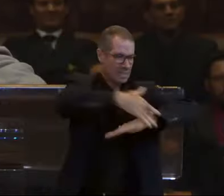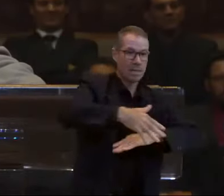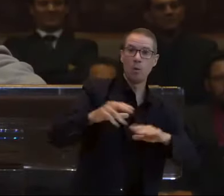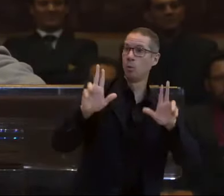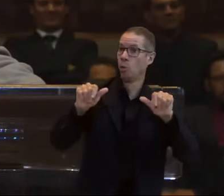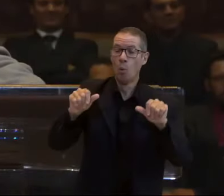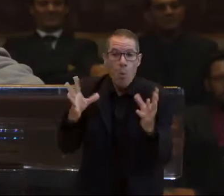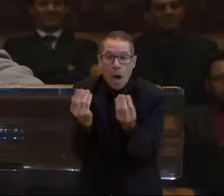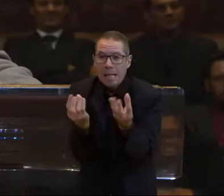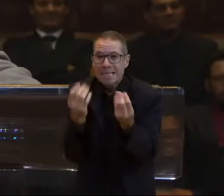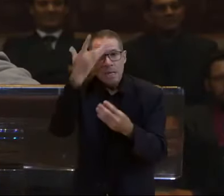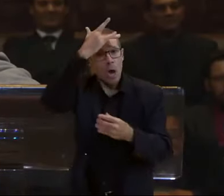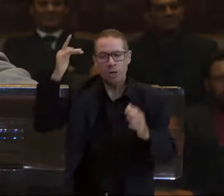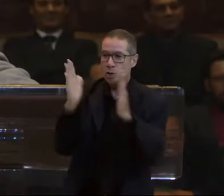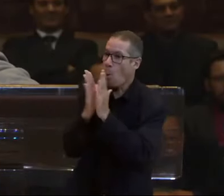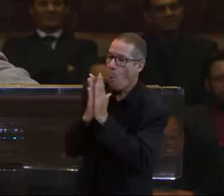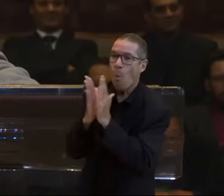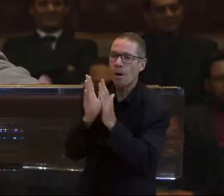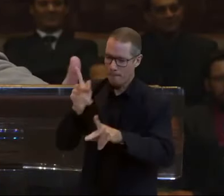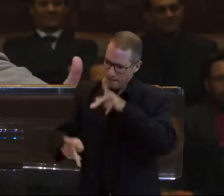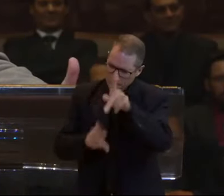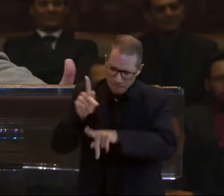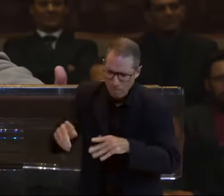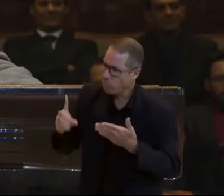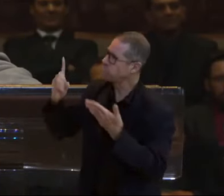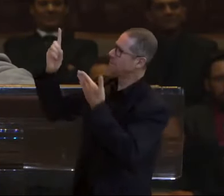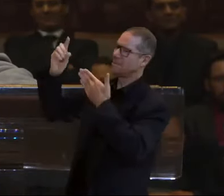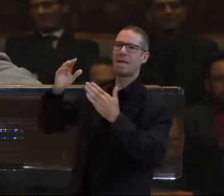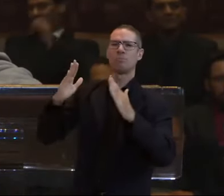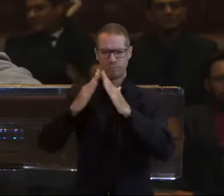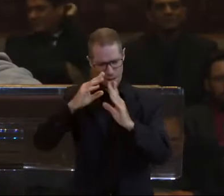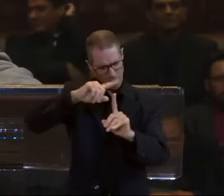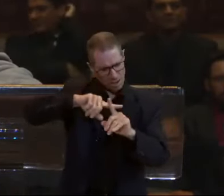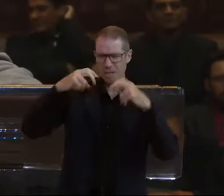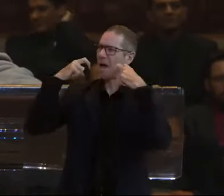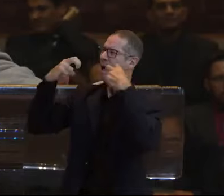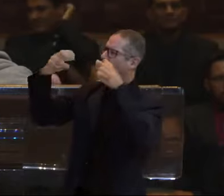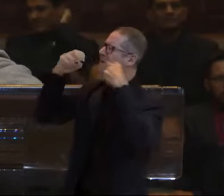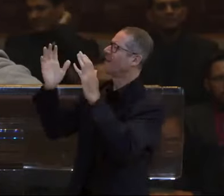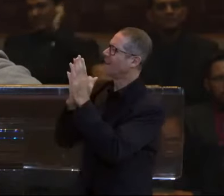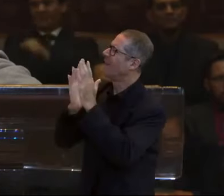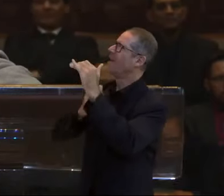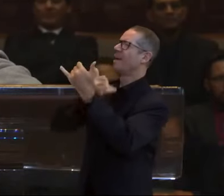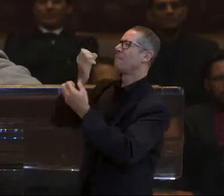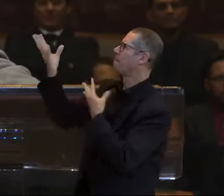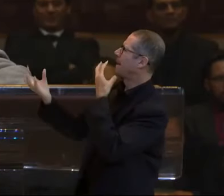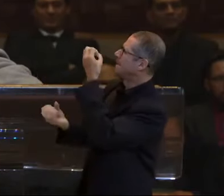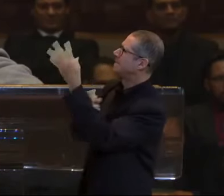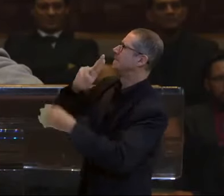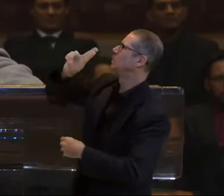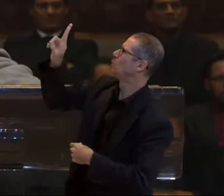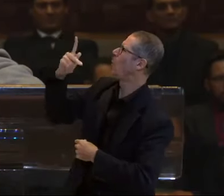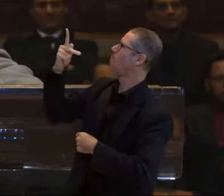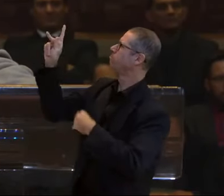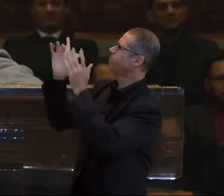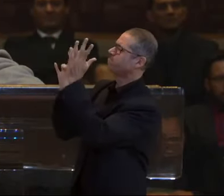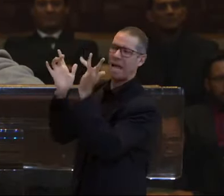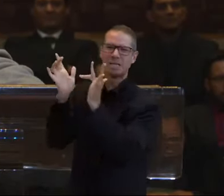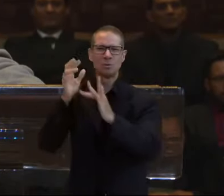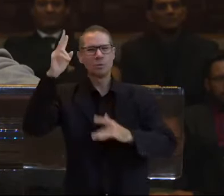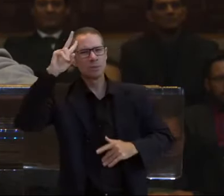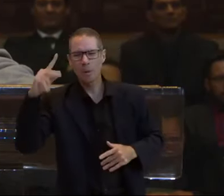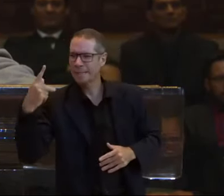tanta gente ali. Mas era o povo de Deus, era a igreja orando, clamando, bendizendo o nome dele. A